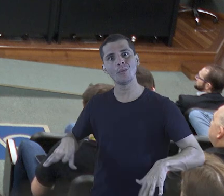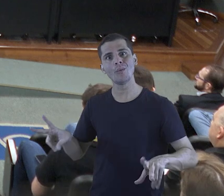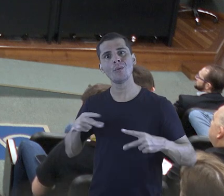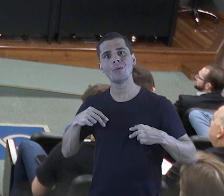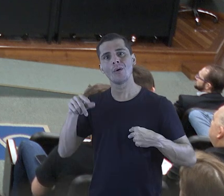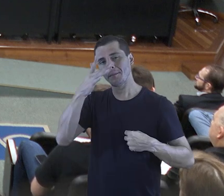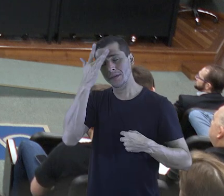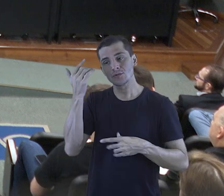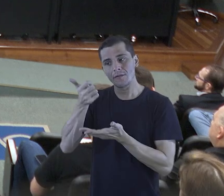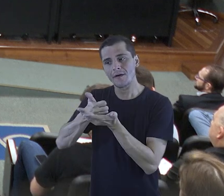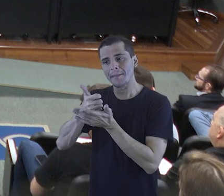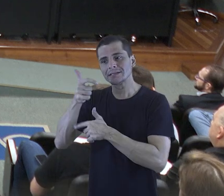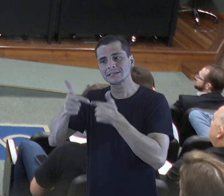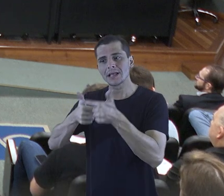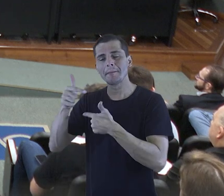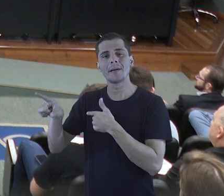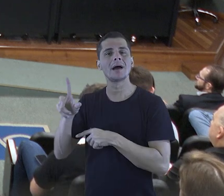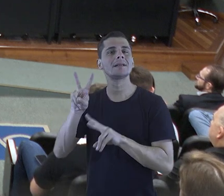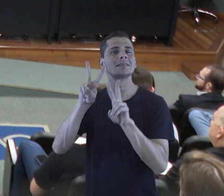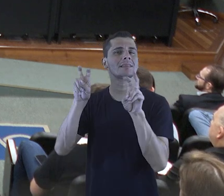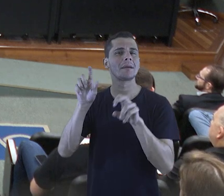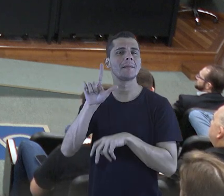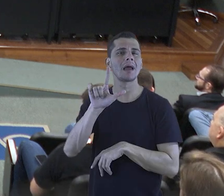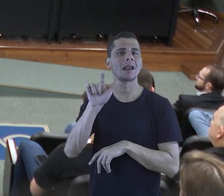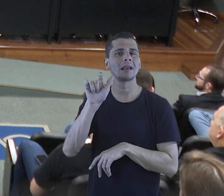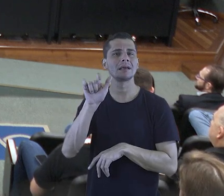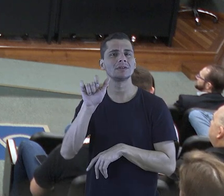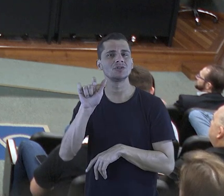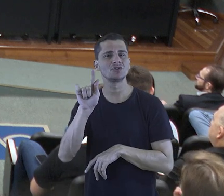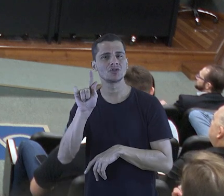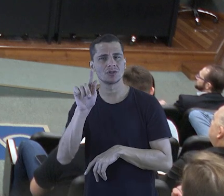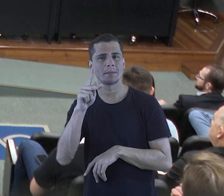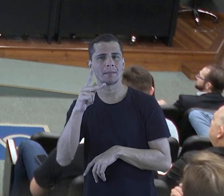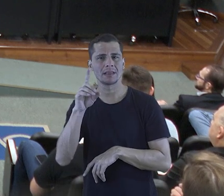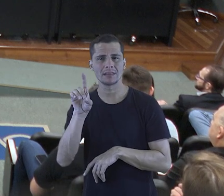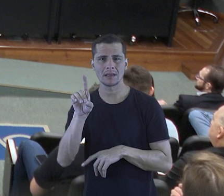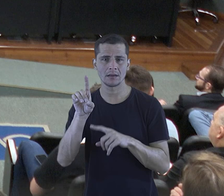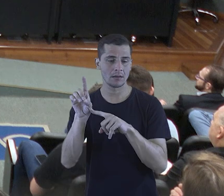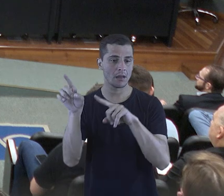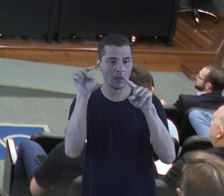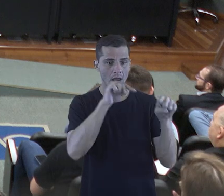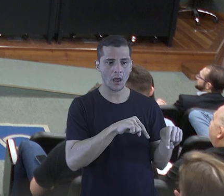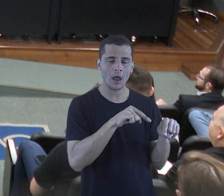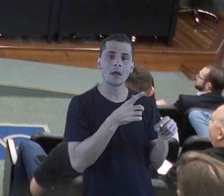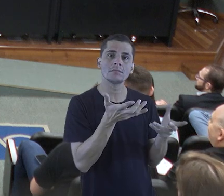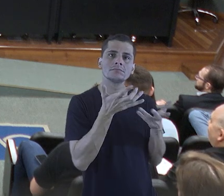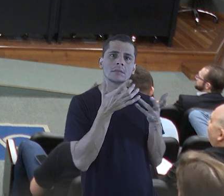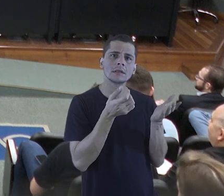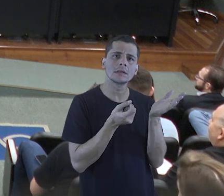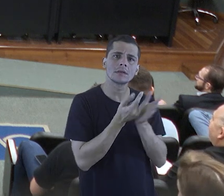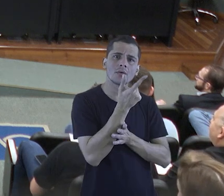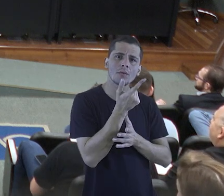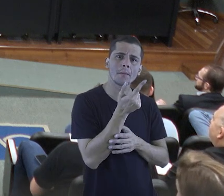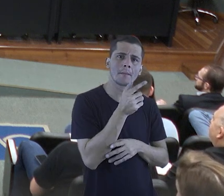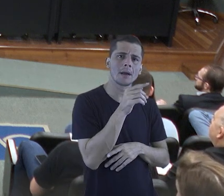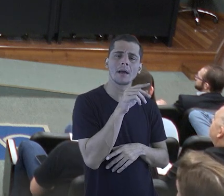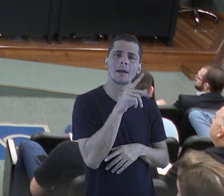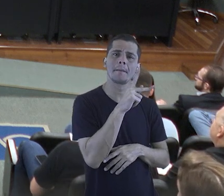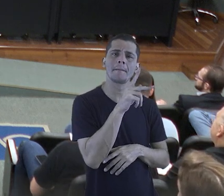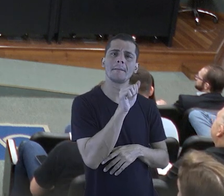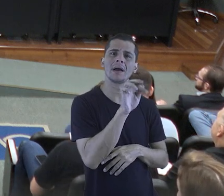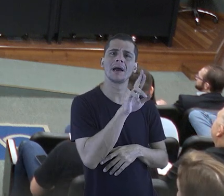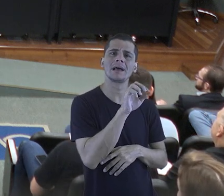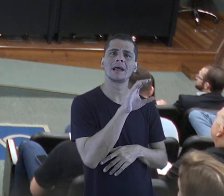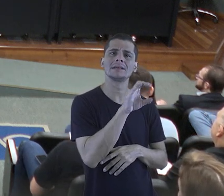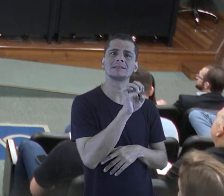o pessoal falando sobre LGPD na farmácia. Eu pensei, eu estou na área certa, vai dar lucro esse negócio. E